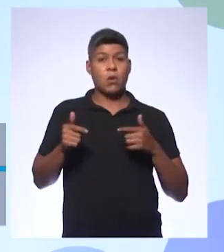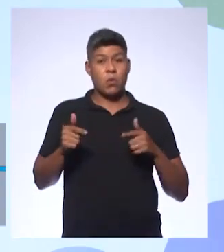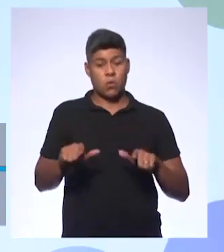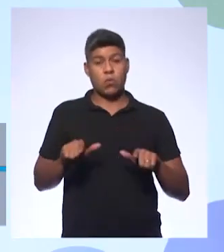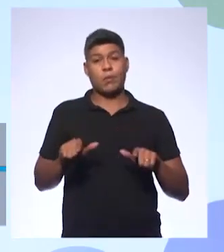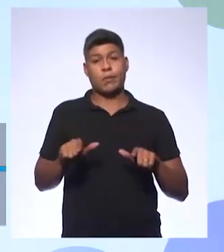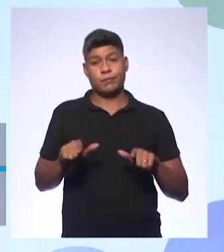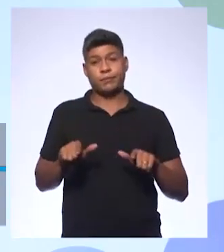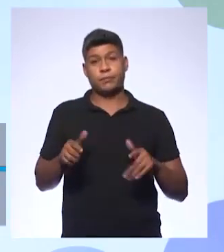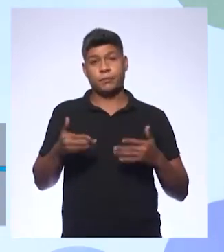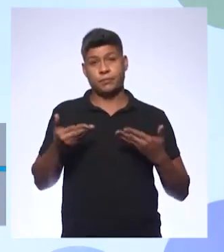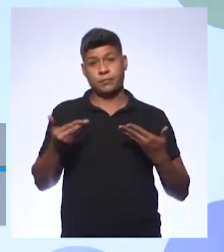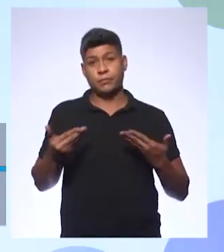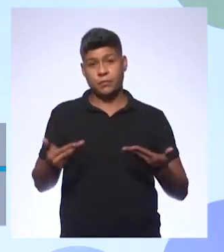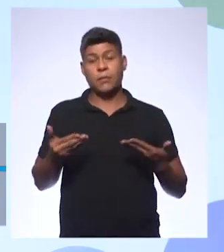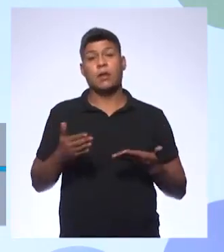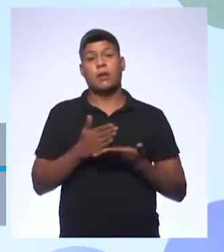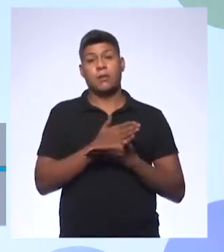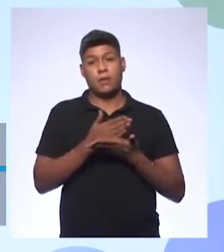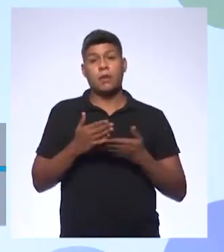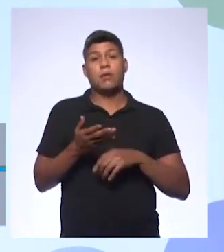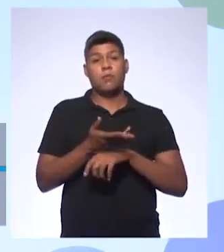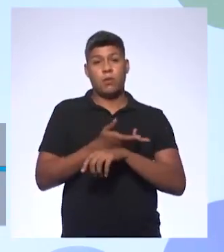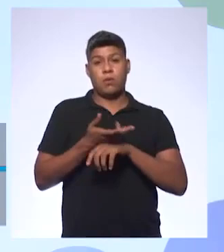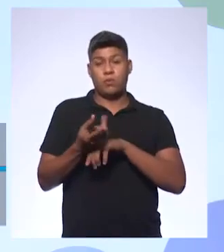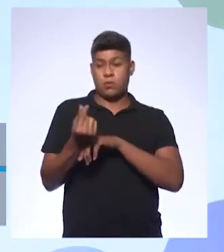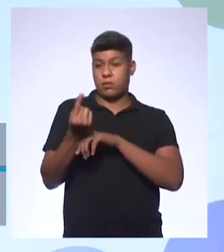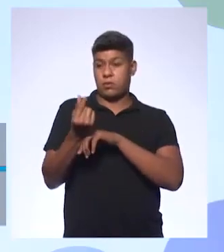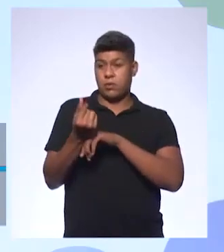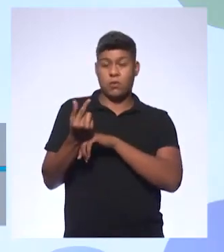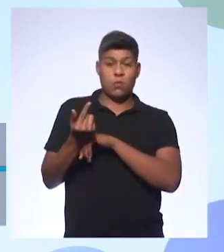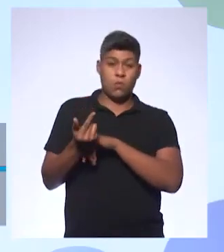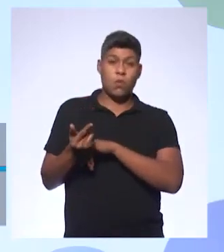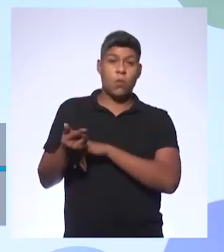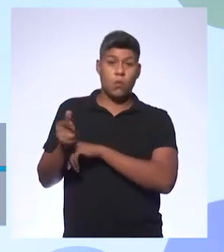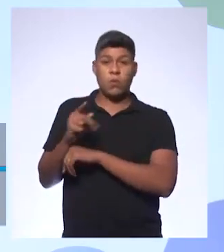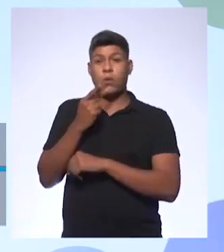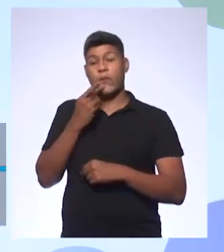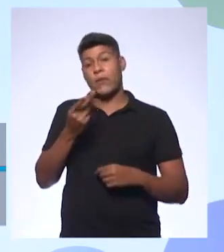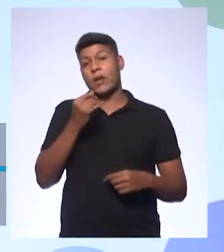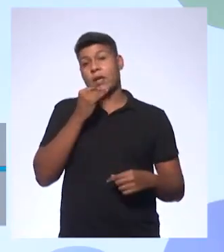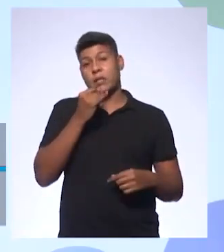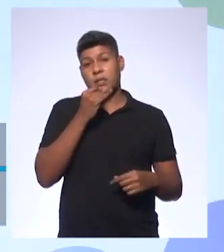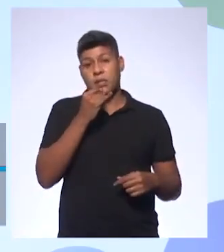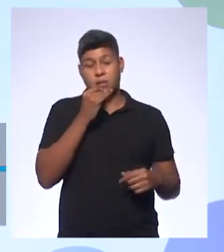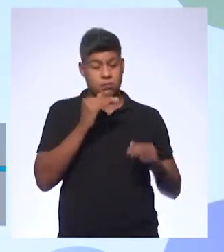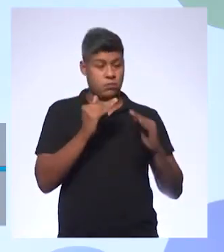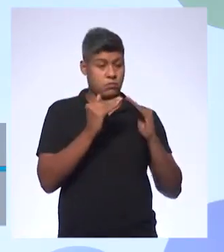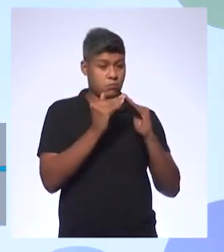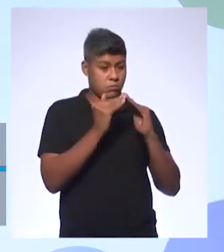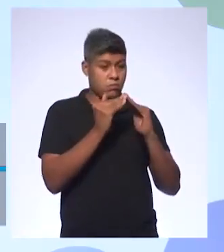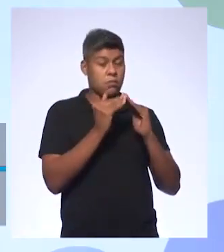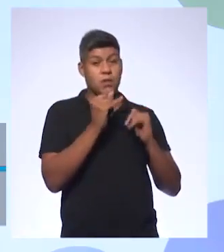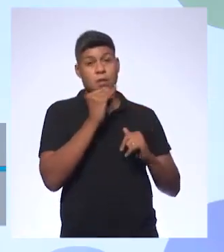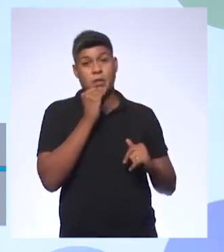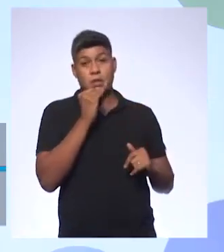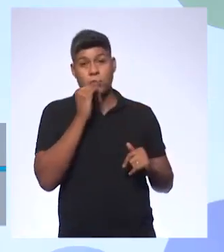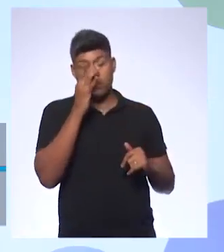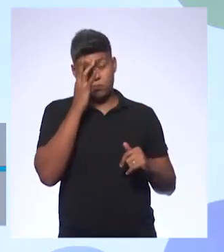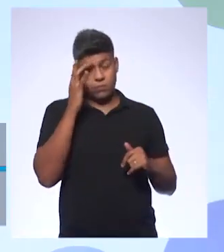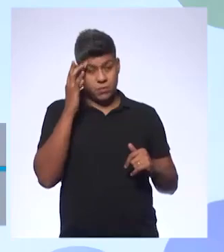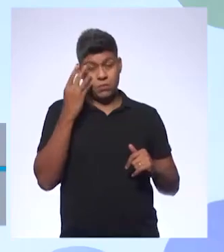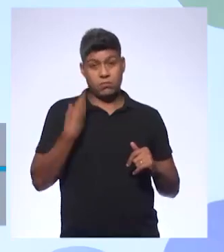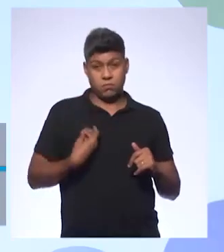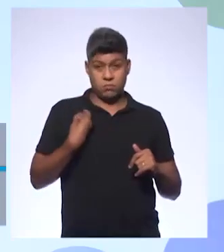morar. Então, elas, muitas vezes, procuram fontes de renda. A gente vê, né, muitas vezes, quando a gente fala, por exemplo, de ocupações, né, existem pessoas nessas